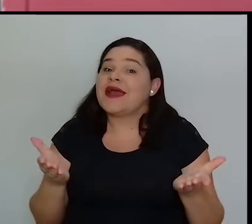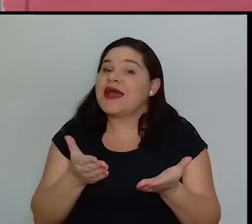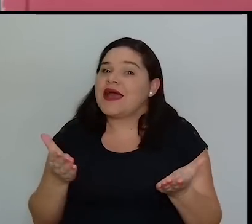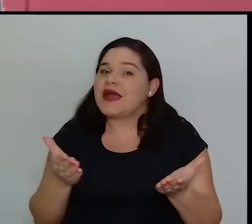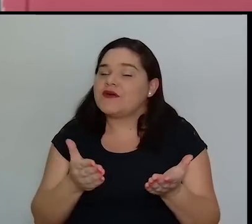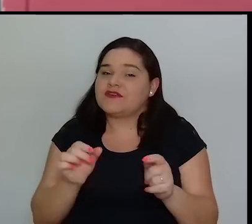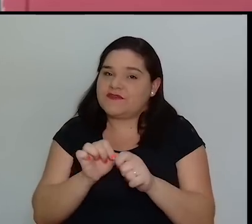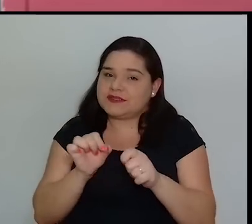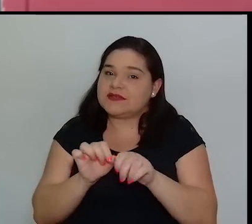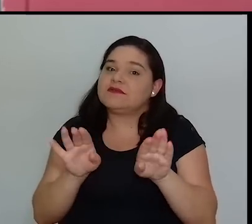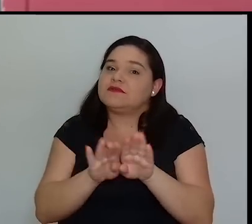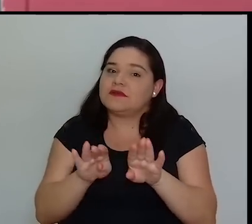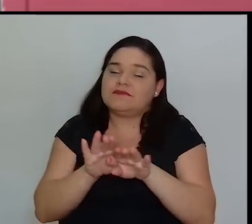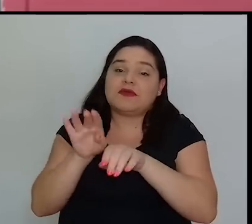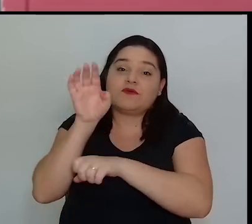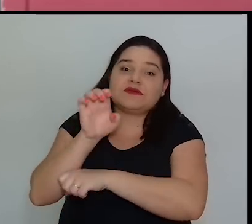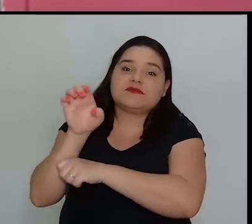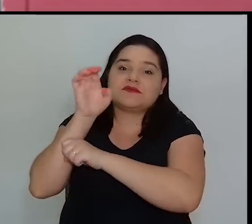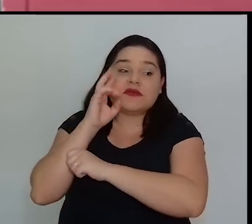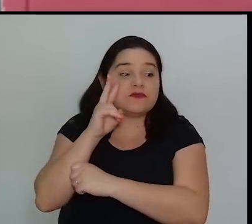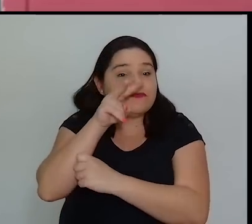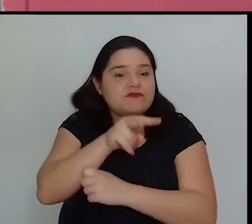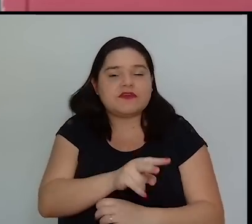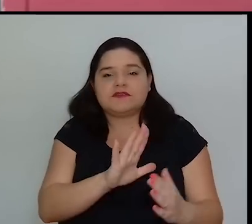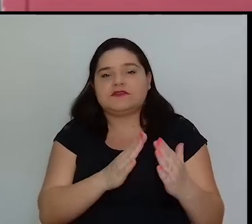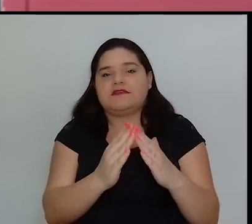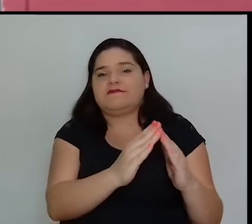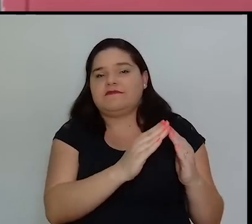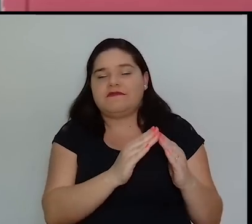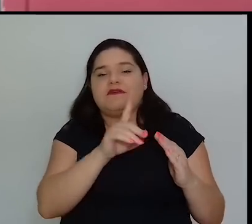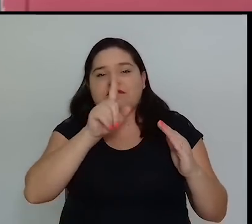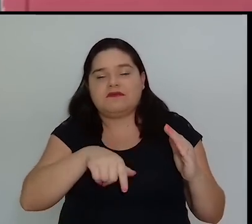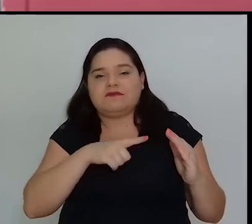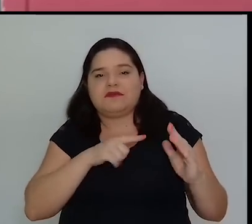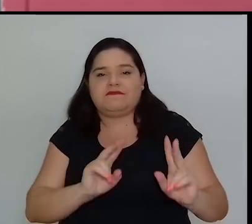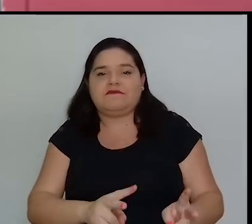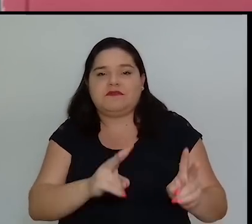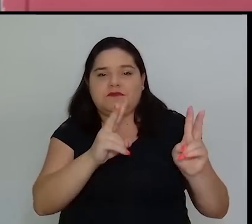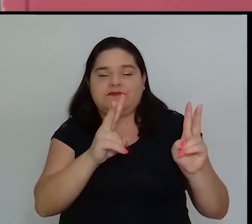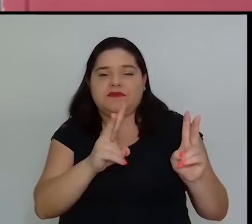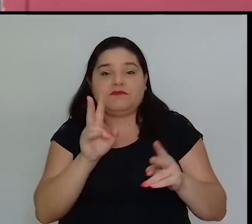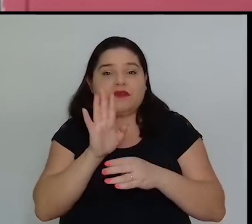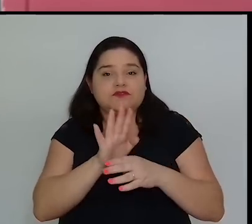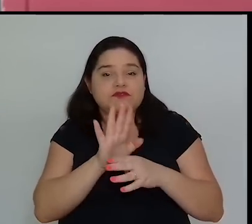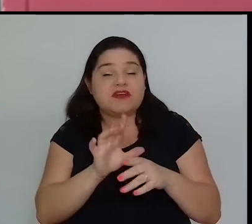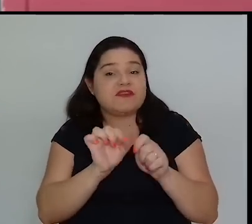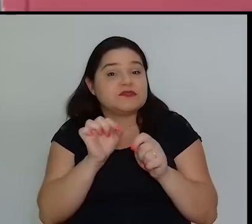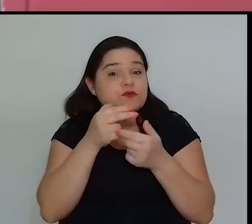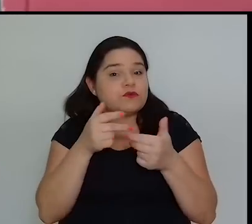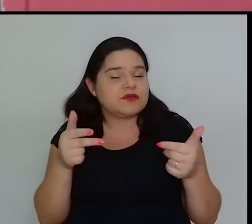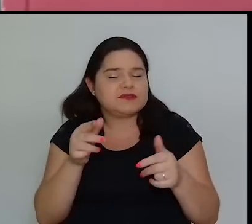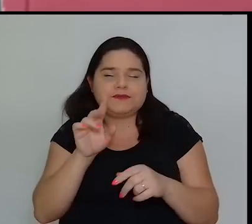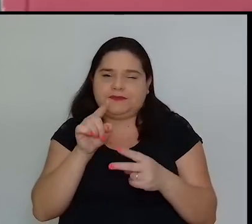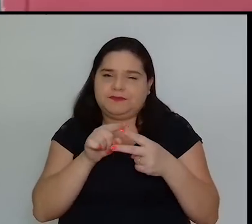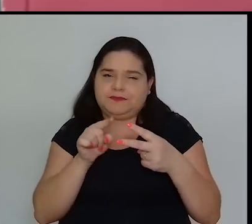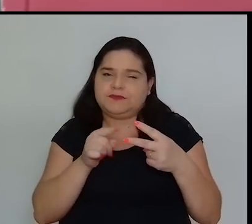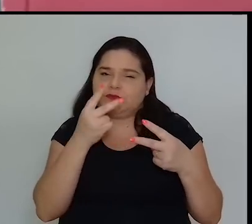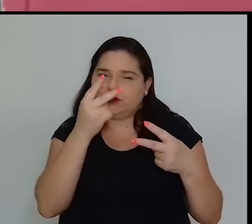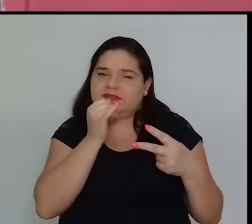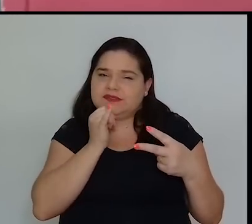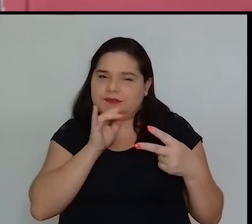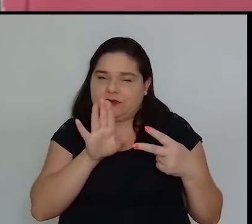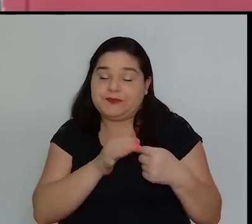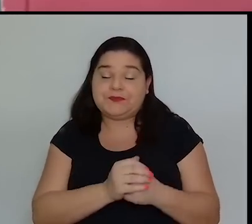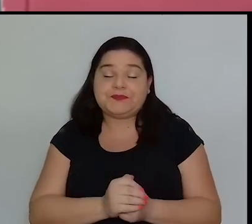com que o estado brasileiro comece a reconhecer isso sobre a parte das suas ações vou te dar dois exemplos aqui rápidos Hoje